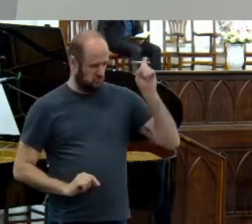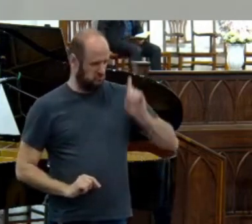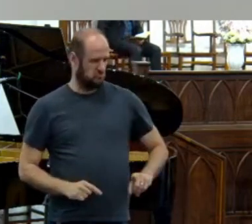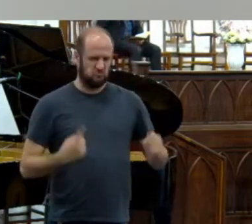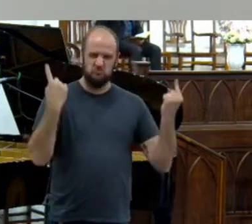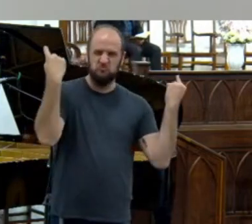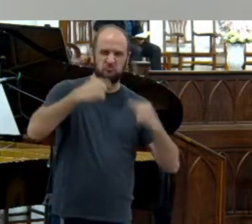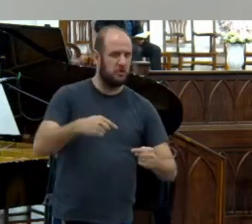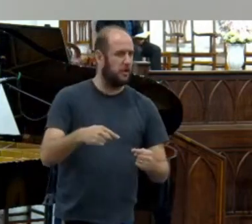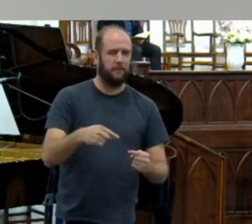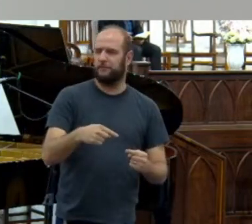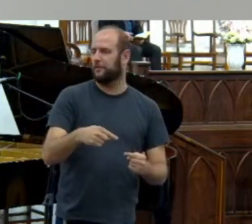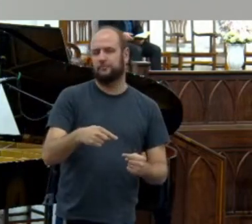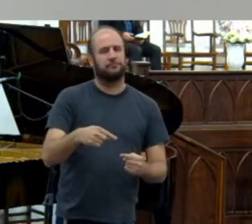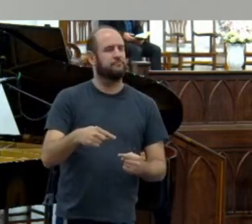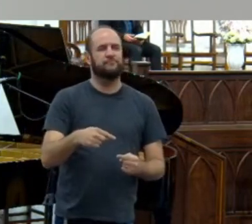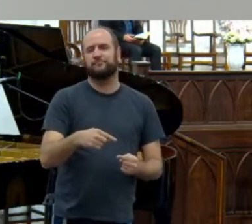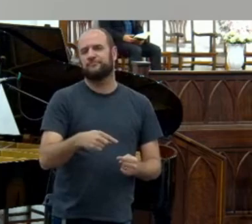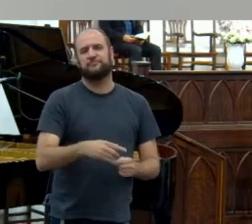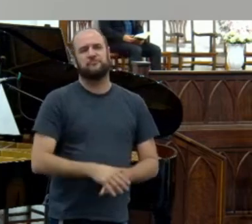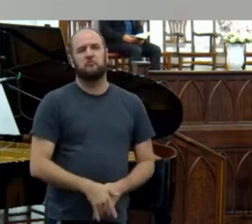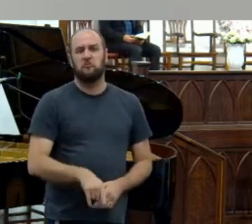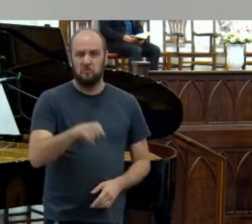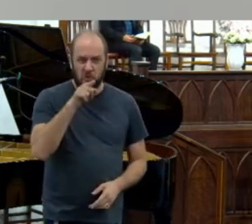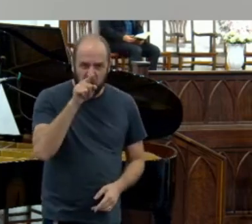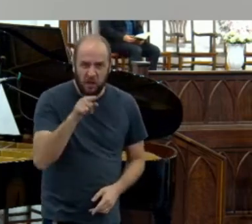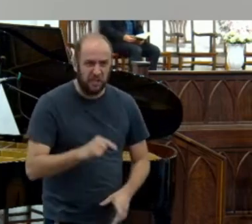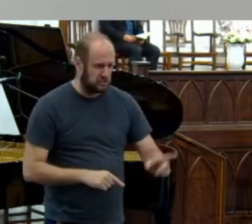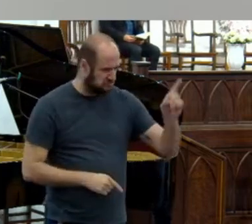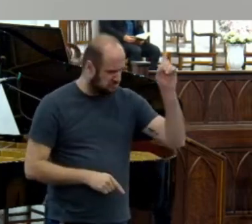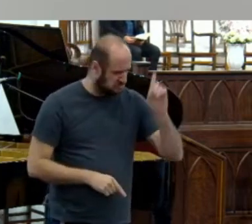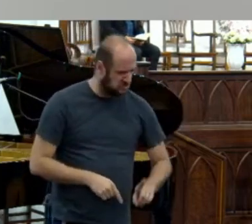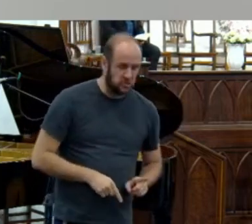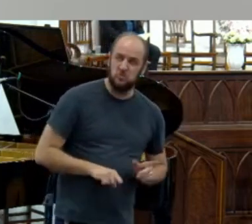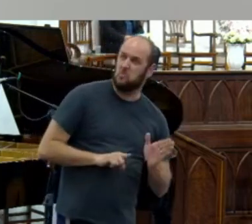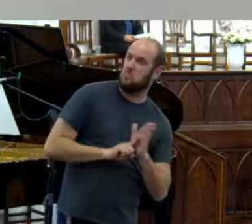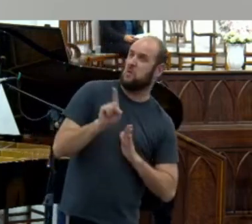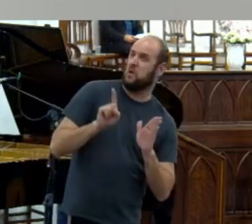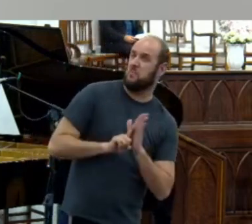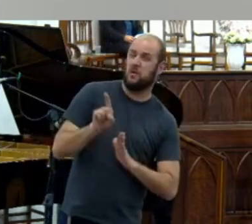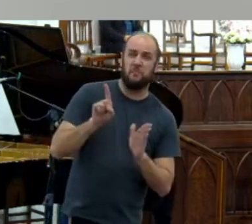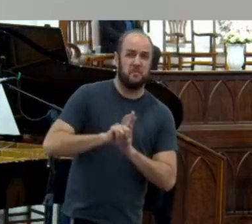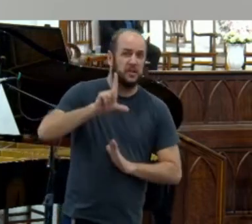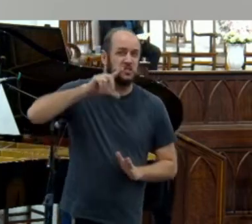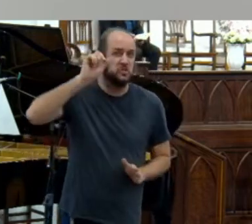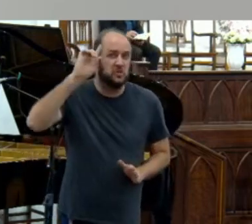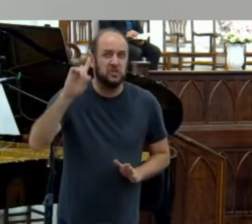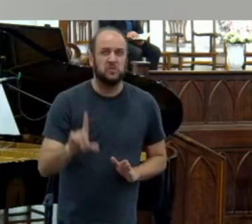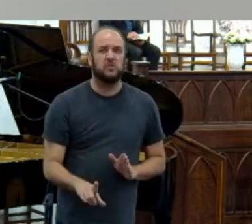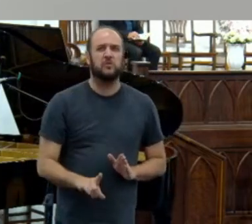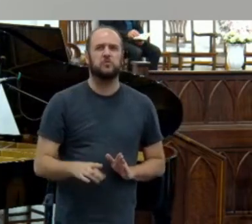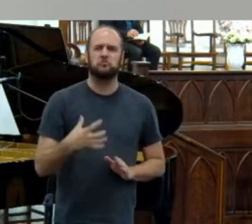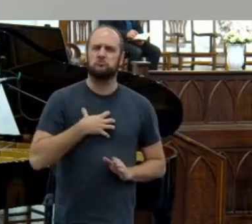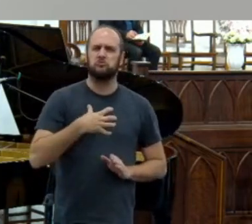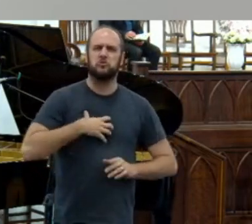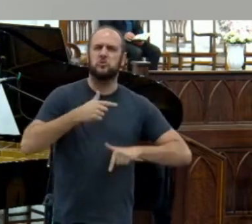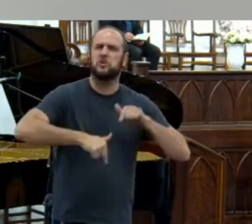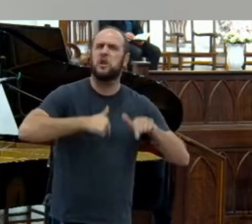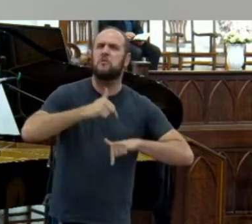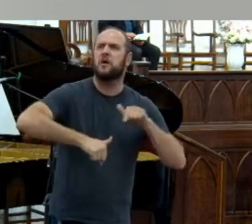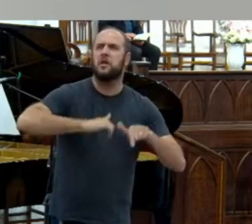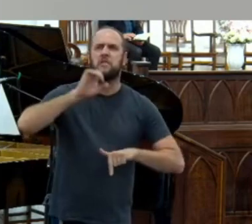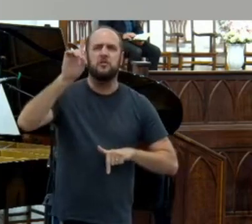desafiar. Tu não tens o direito de questionar as minhas decisões e o meu modus operandi.